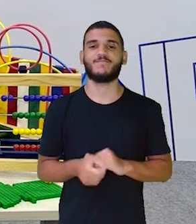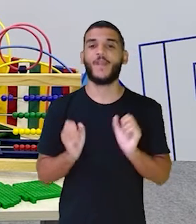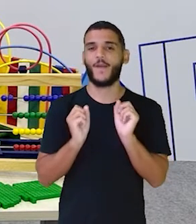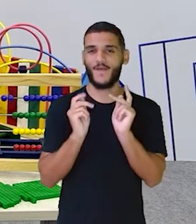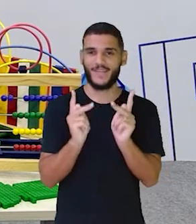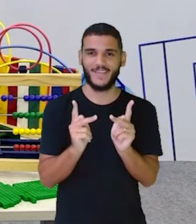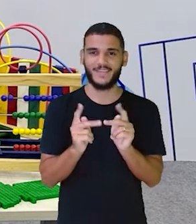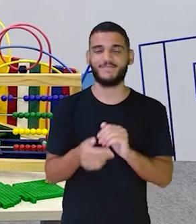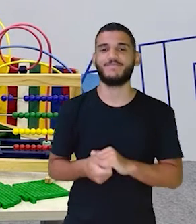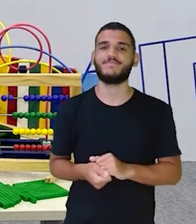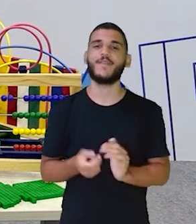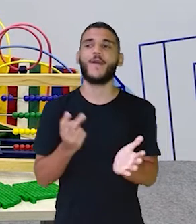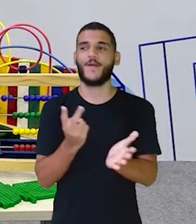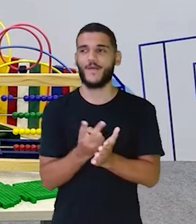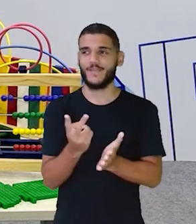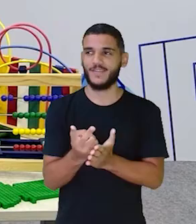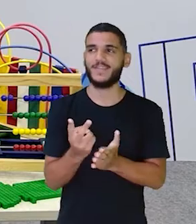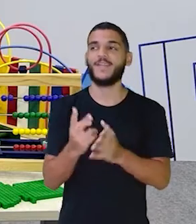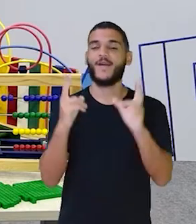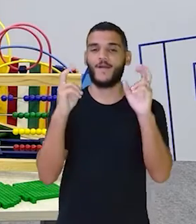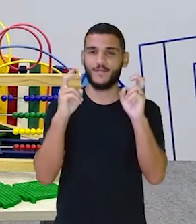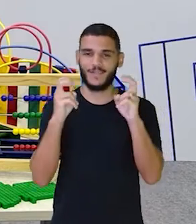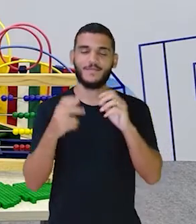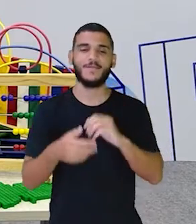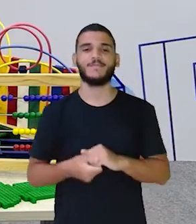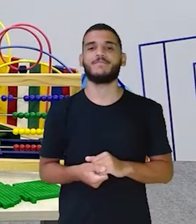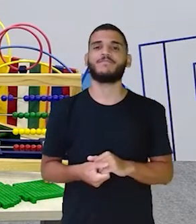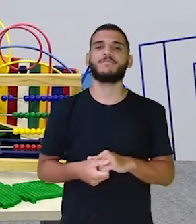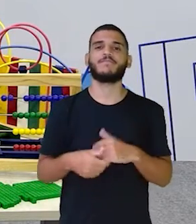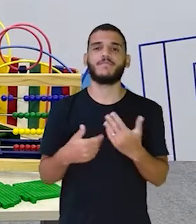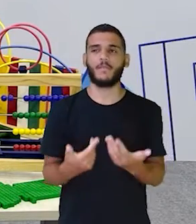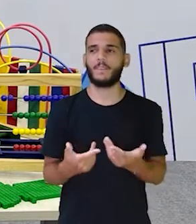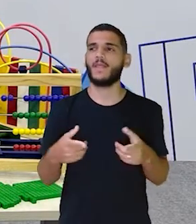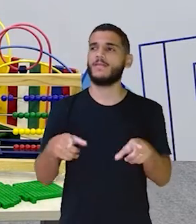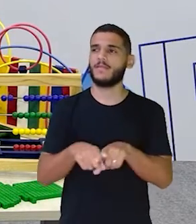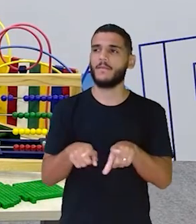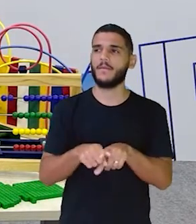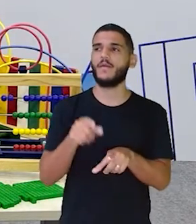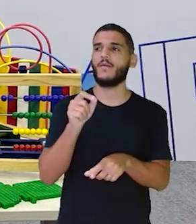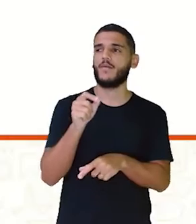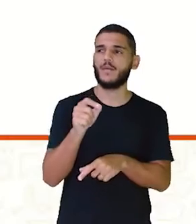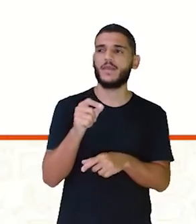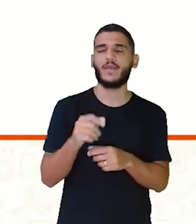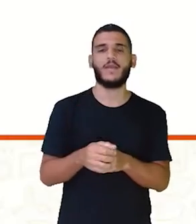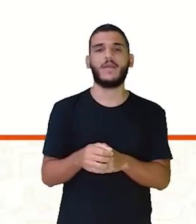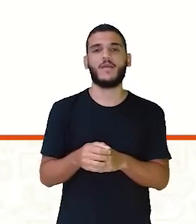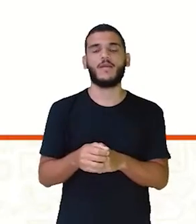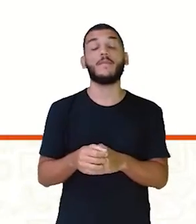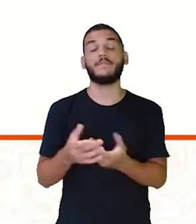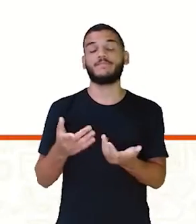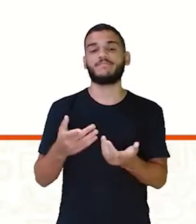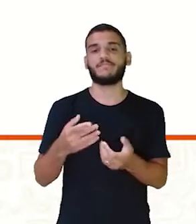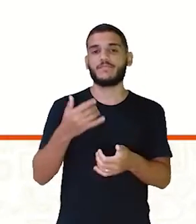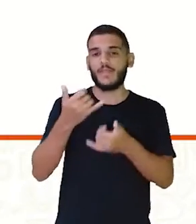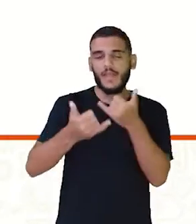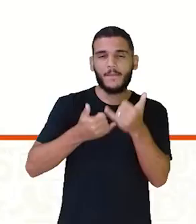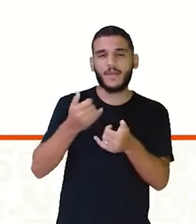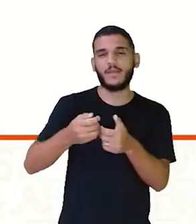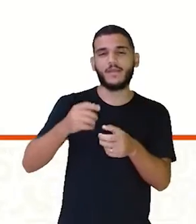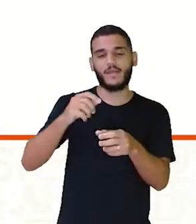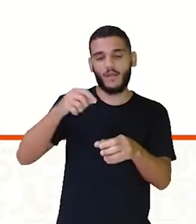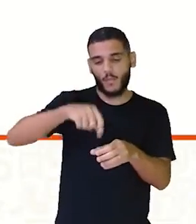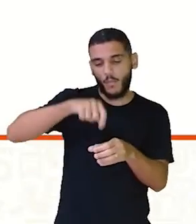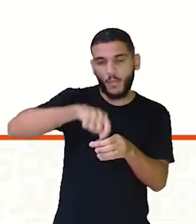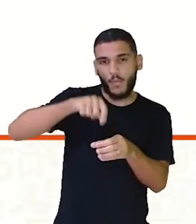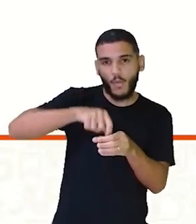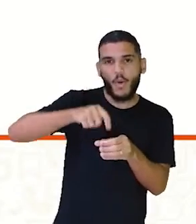Ok? Mas vamos continuar com a nossa temática. Então, e os balões? E as bolhas de sabão? Então,